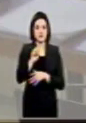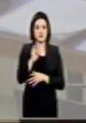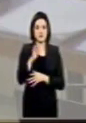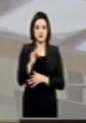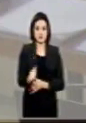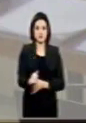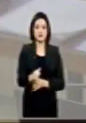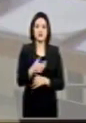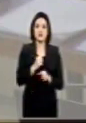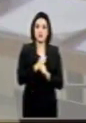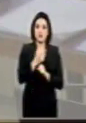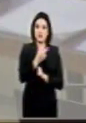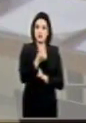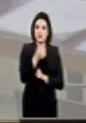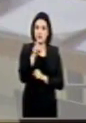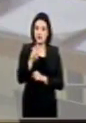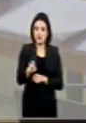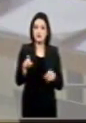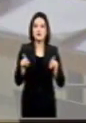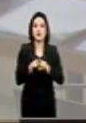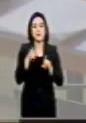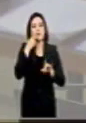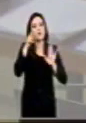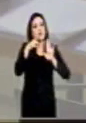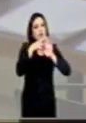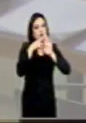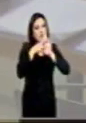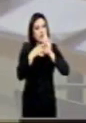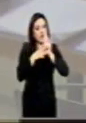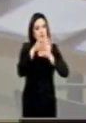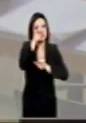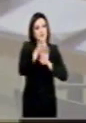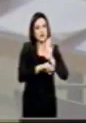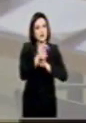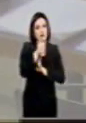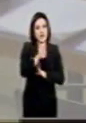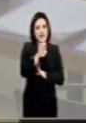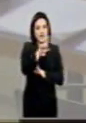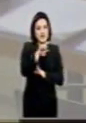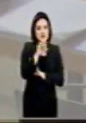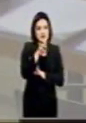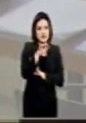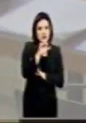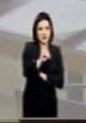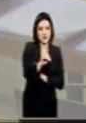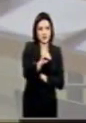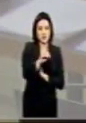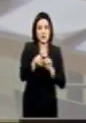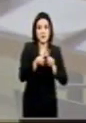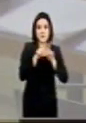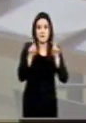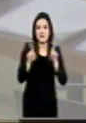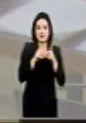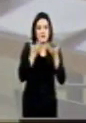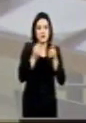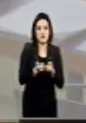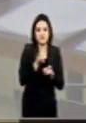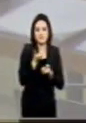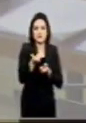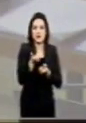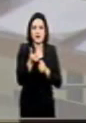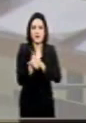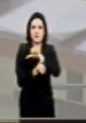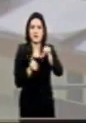também referindo-se à regra de direito estrito e à exegese restritiva. Na mesma linha, nosso